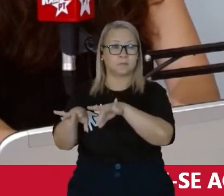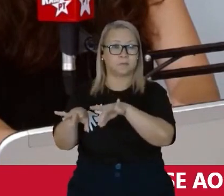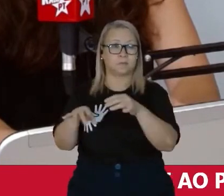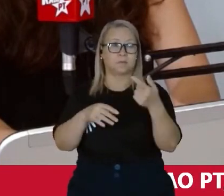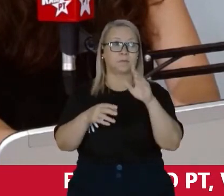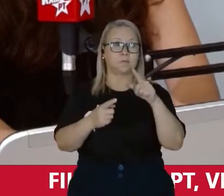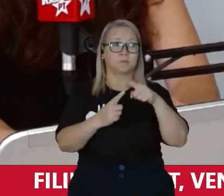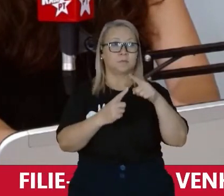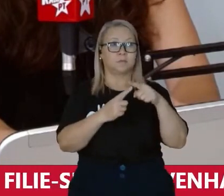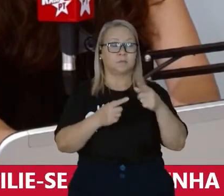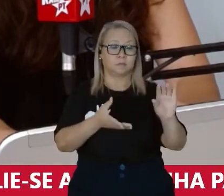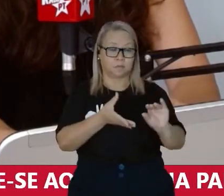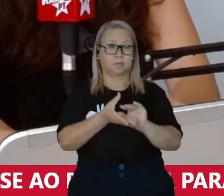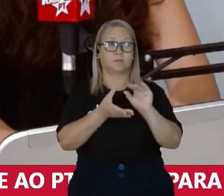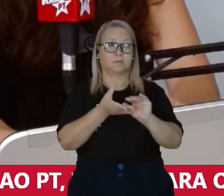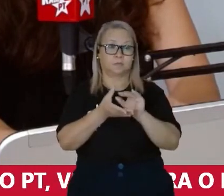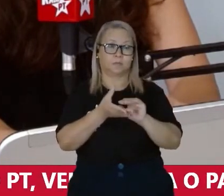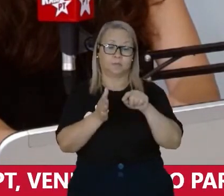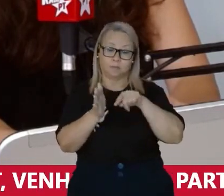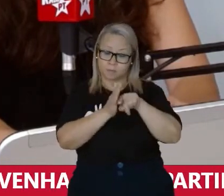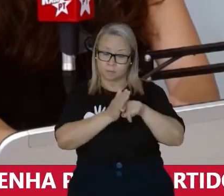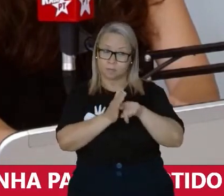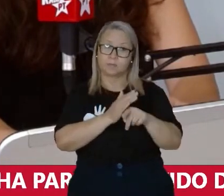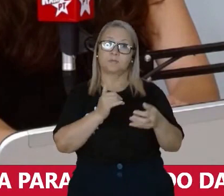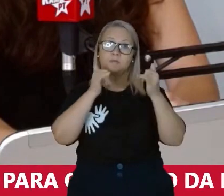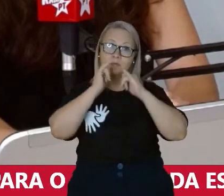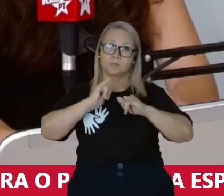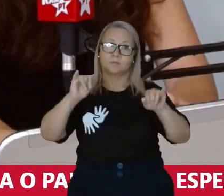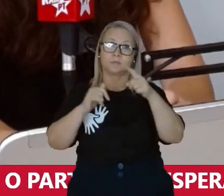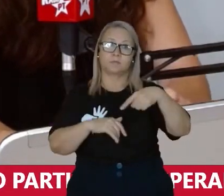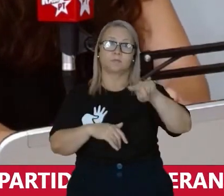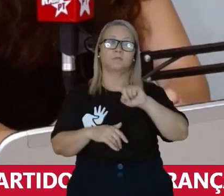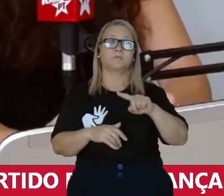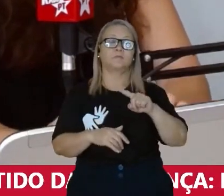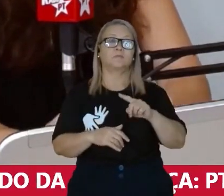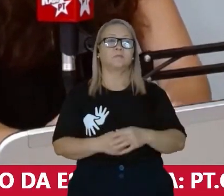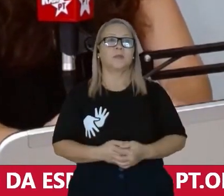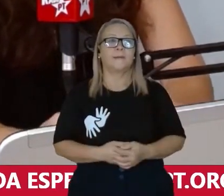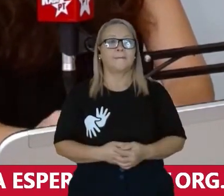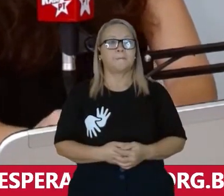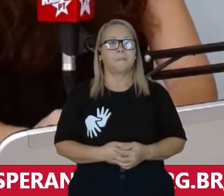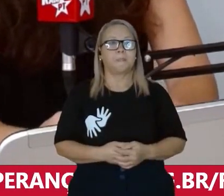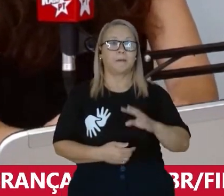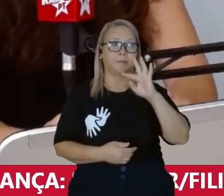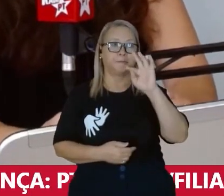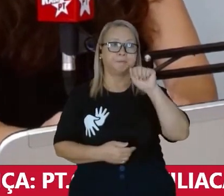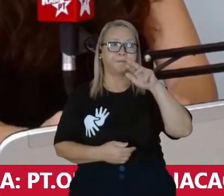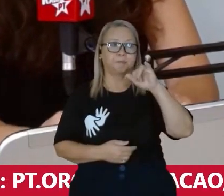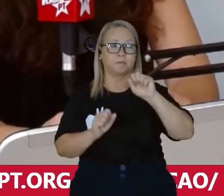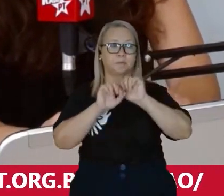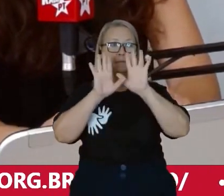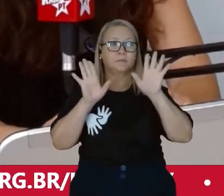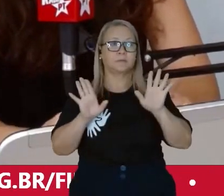outros tipos de financiamento que aí as investigações vão dizer para a gente. Tá certo. A Tânia Oliveira que esclareceu,